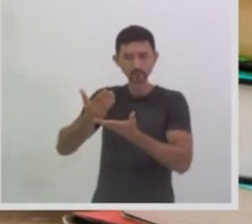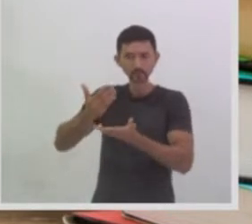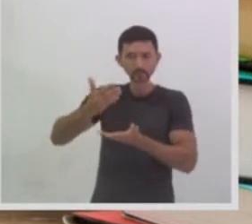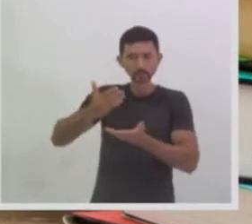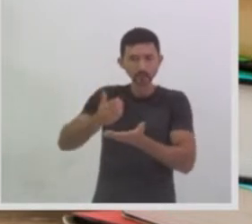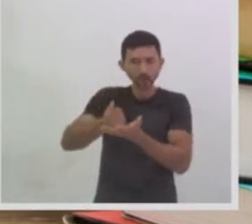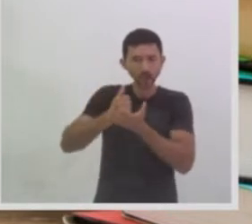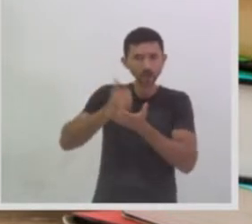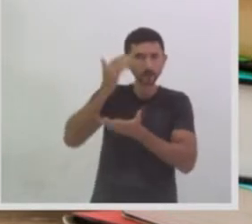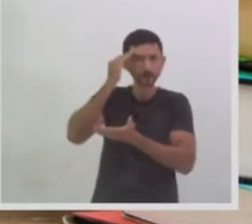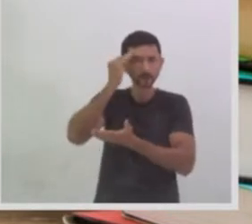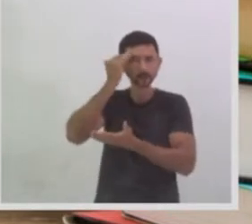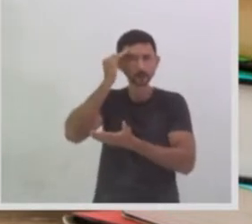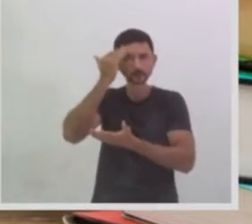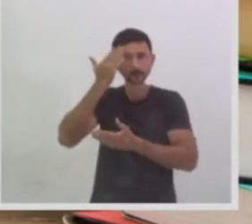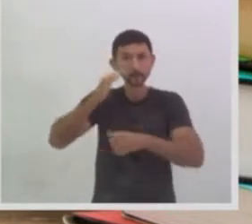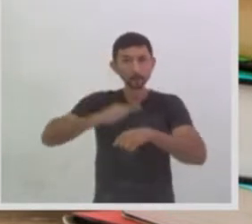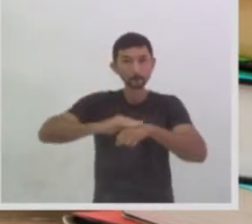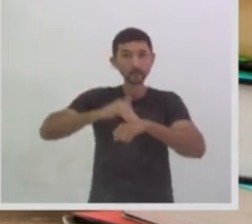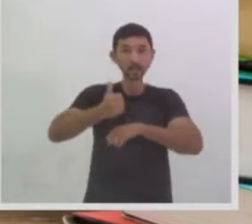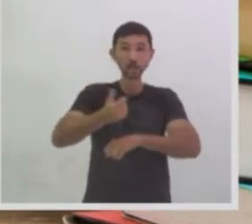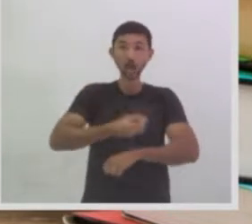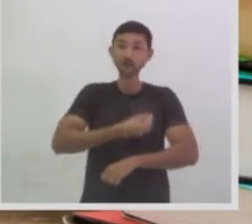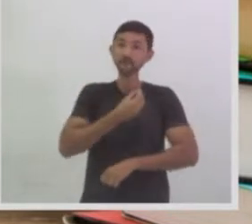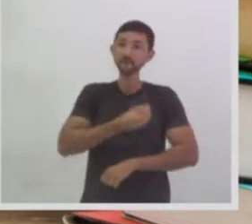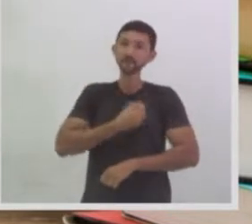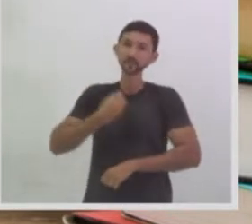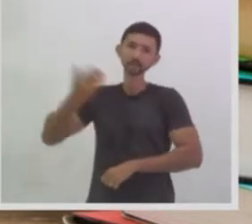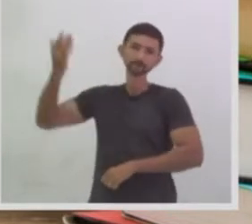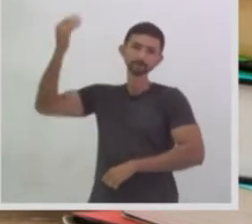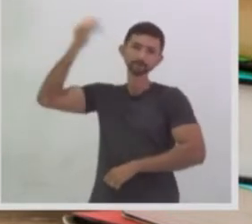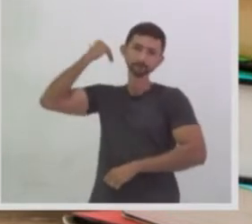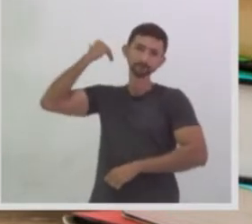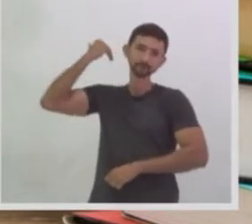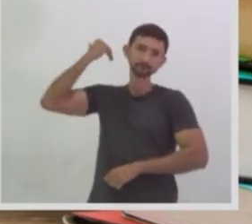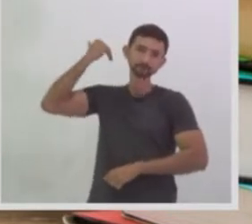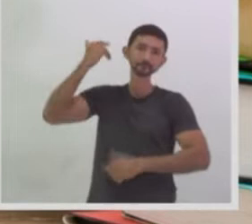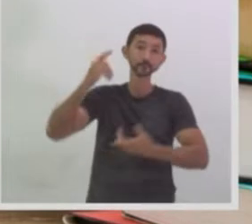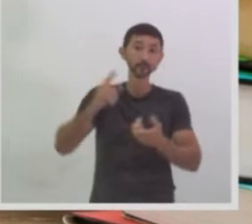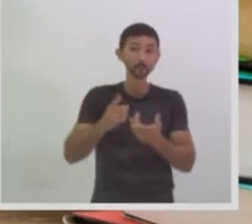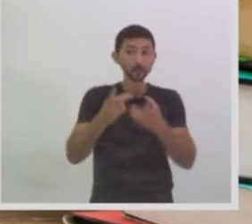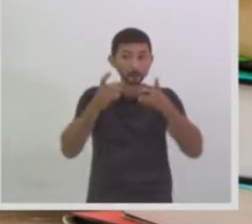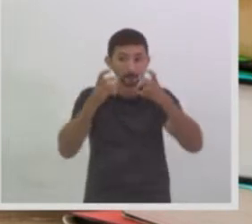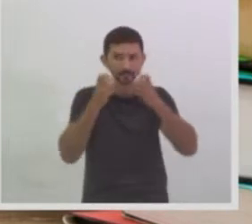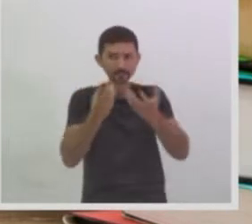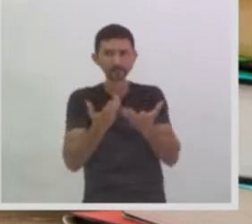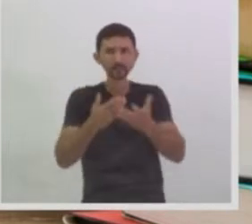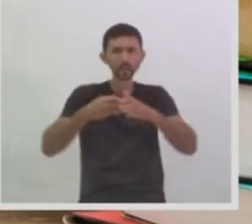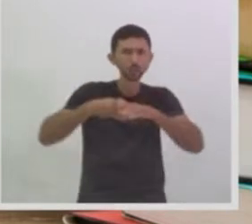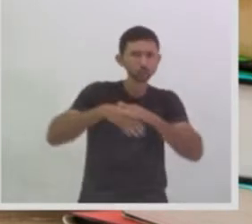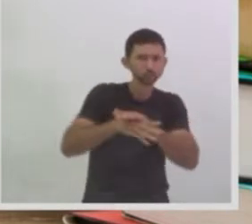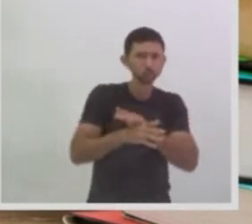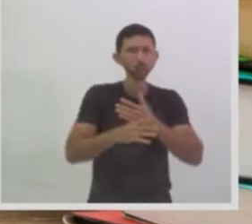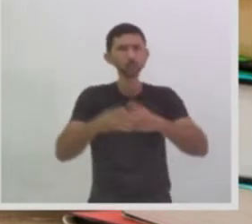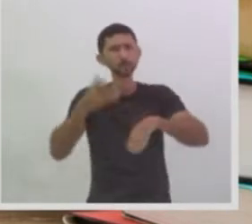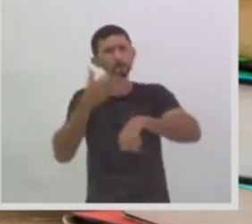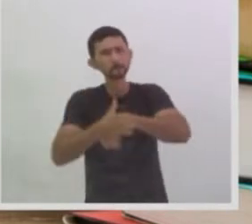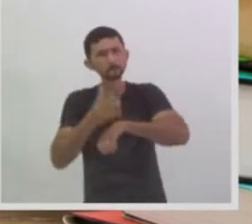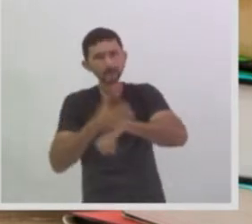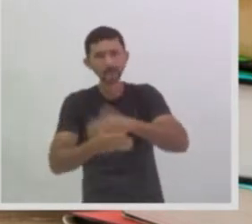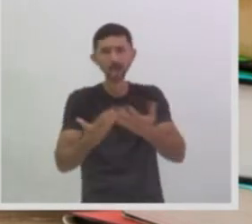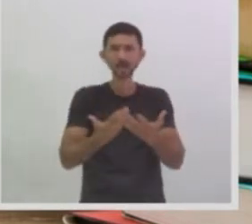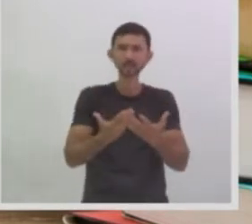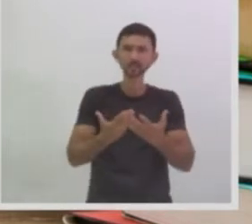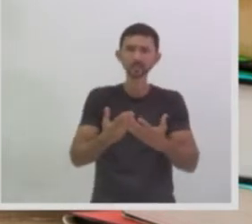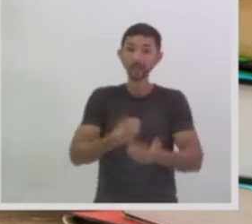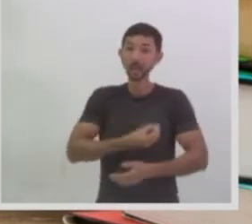compreender como era a vida das pessoas que vieram antes de nós e perceber quais costumes e práticas do modo de